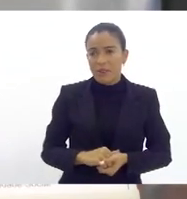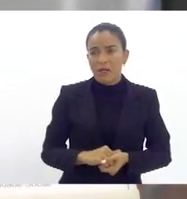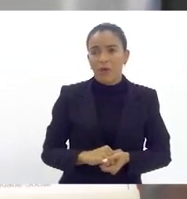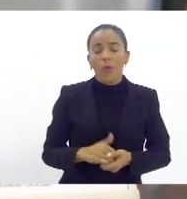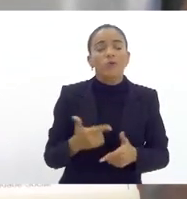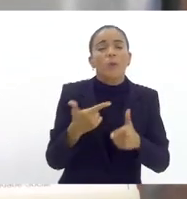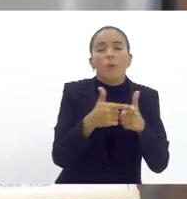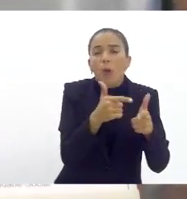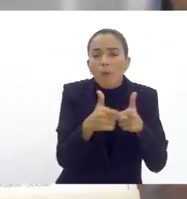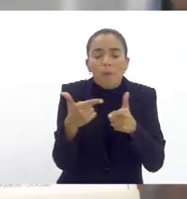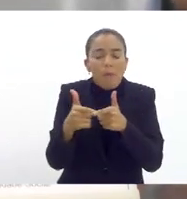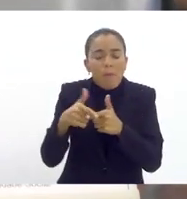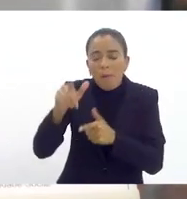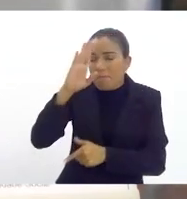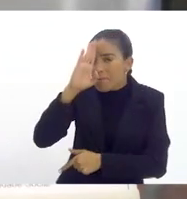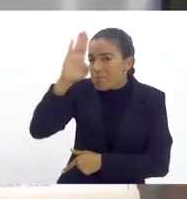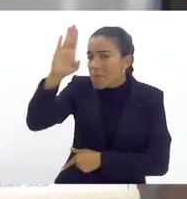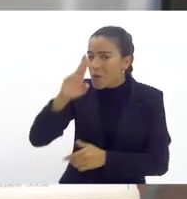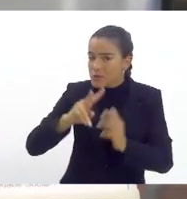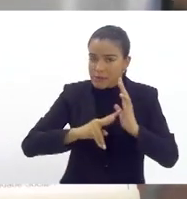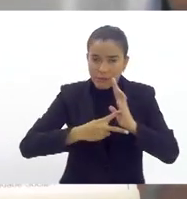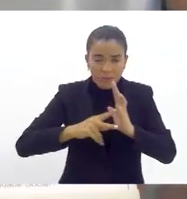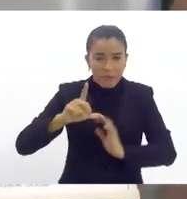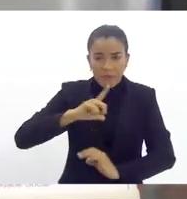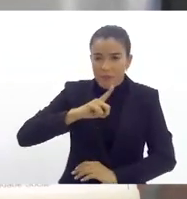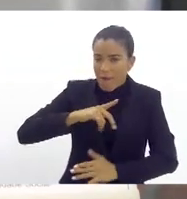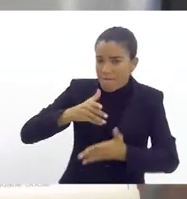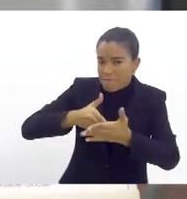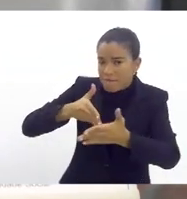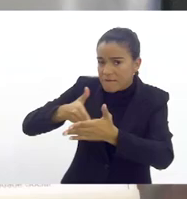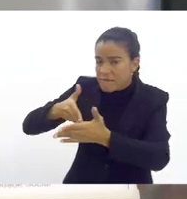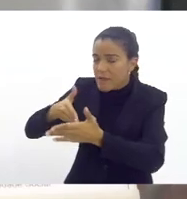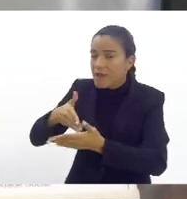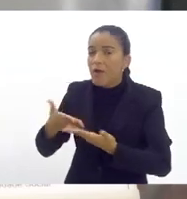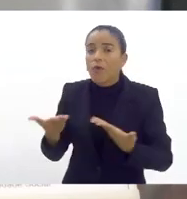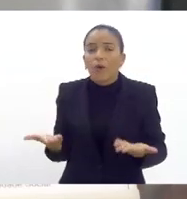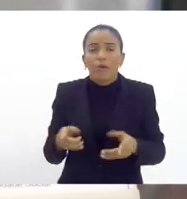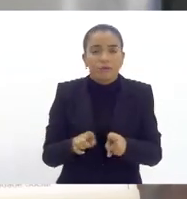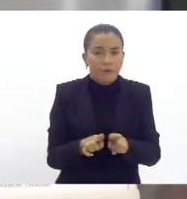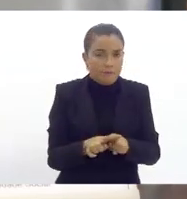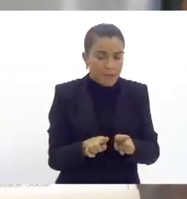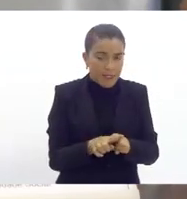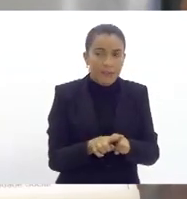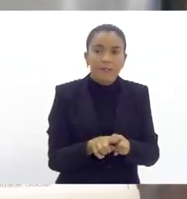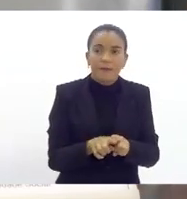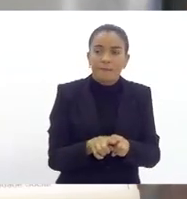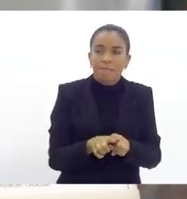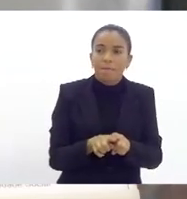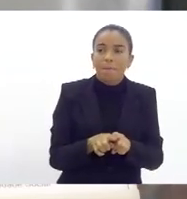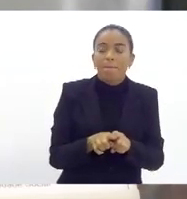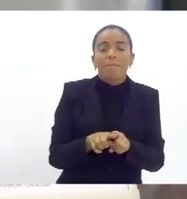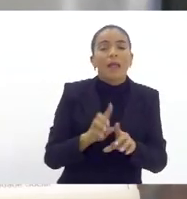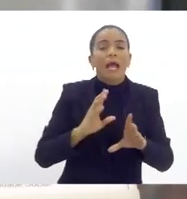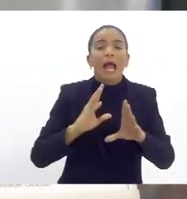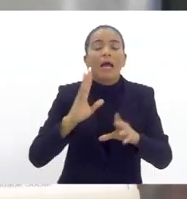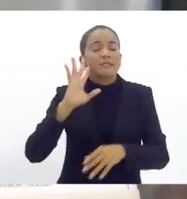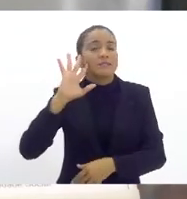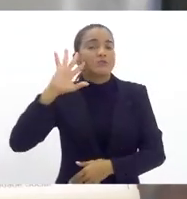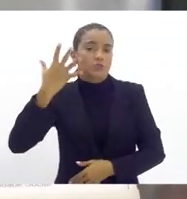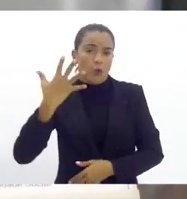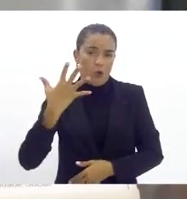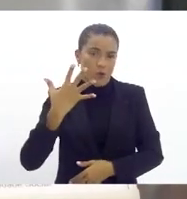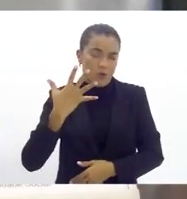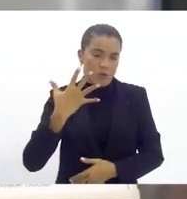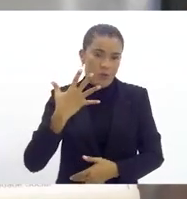gargalhados os maiores problemas que o sindicato tem enfrentado quais são inclusive as saídas e soluções